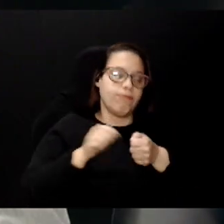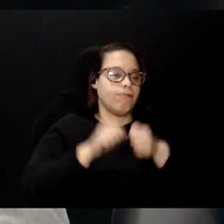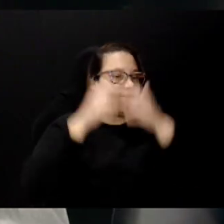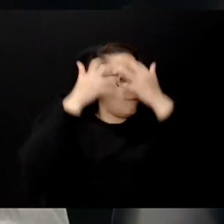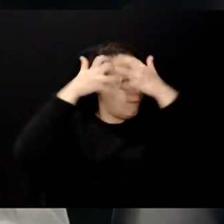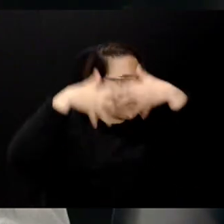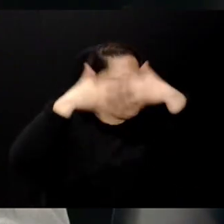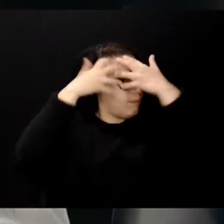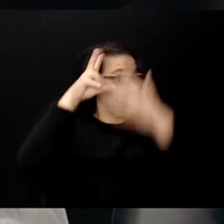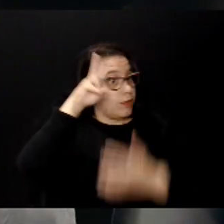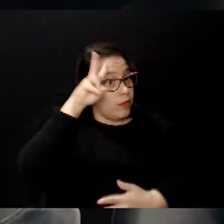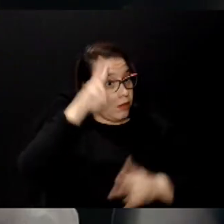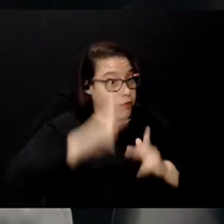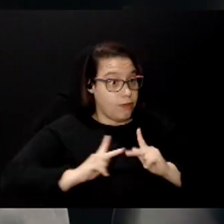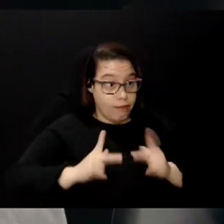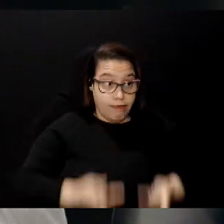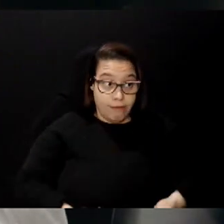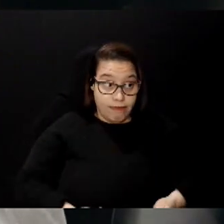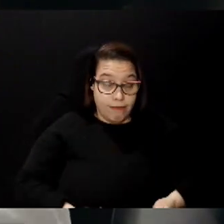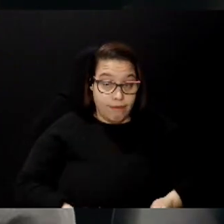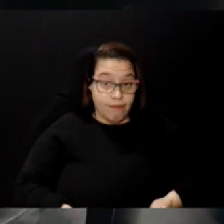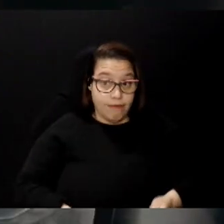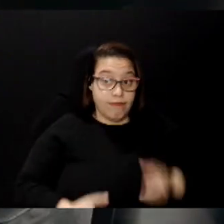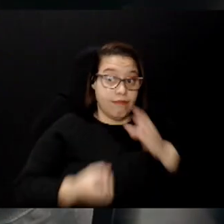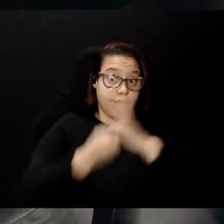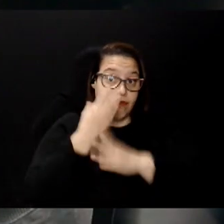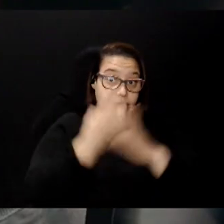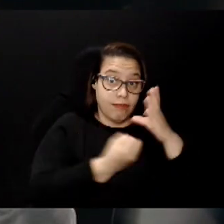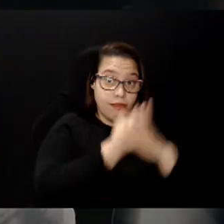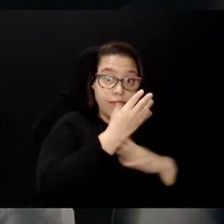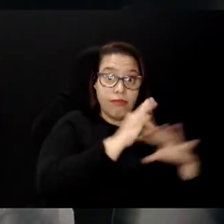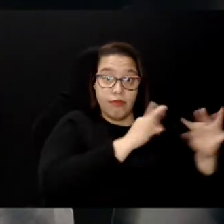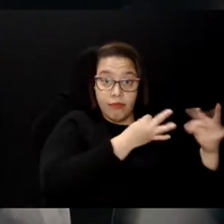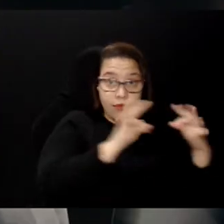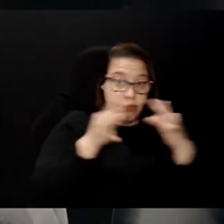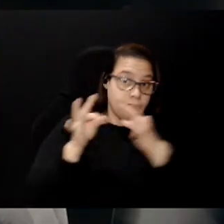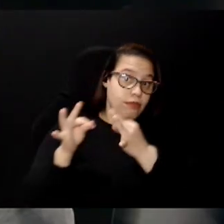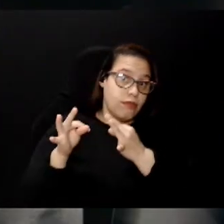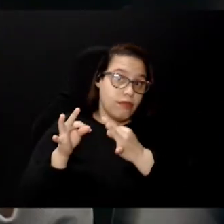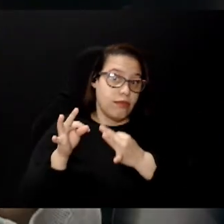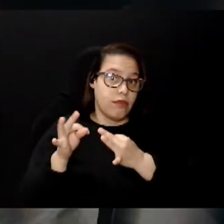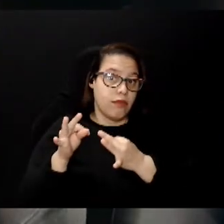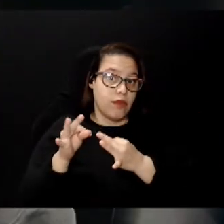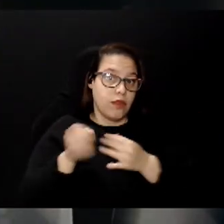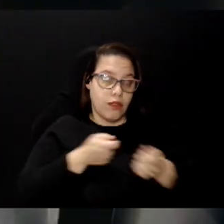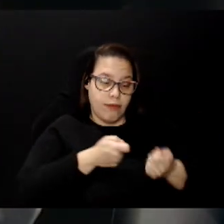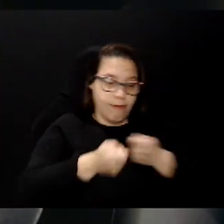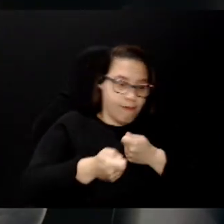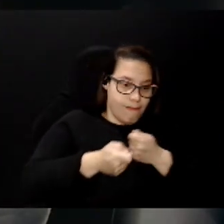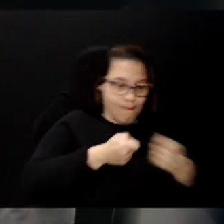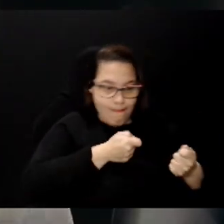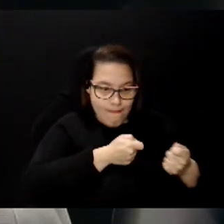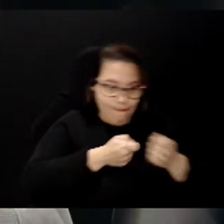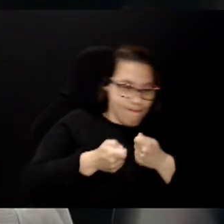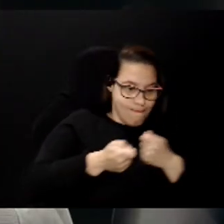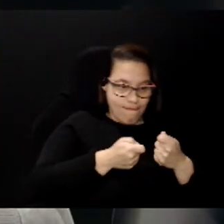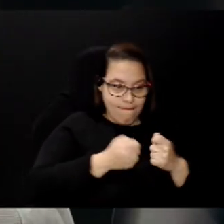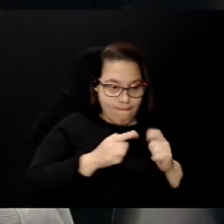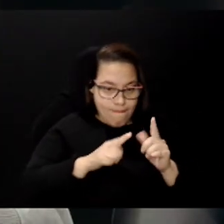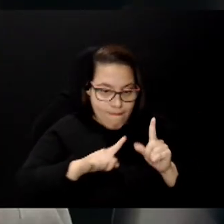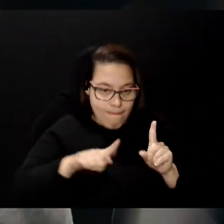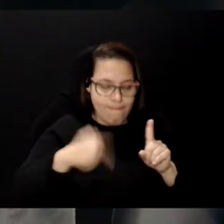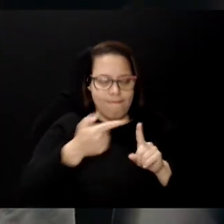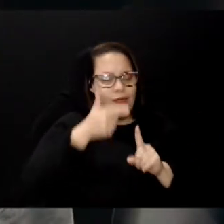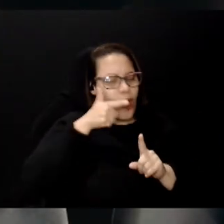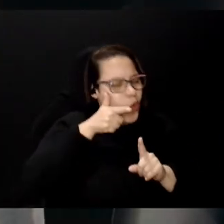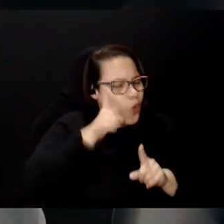humanidade. Toda vez que surgiu alguma tecnologia que mexeu o ponteiro, que elevou a nossa capacidade,